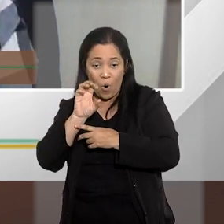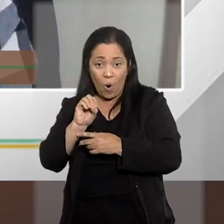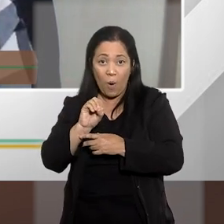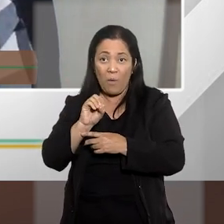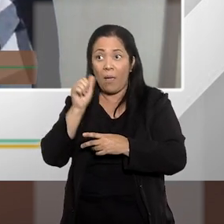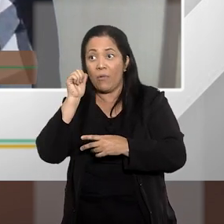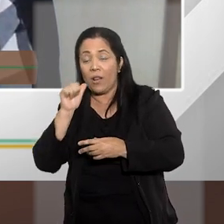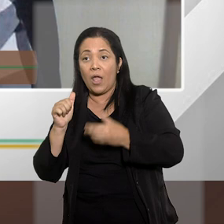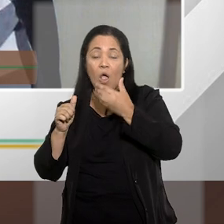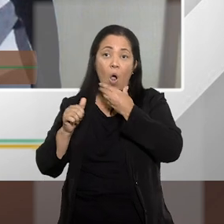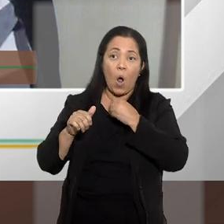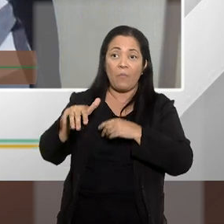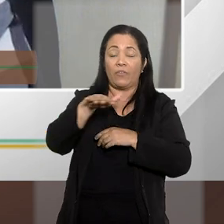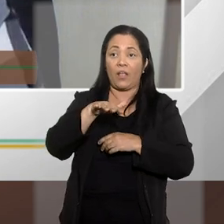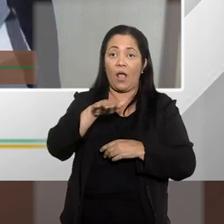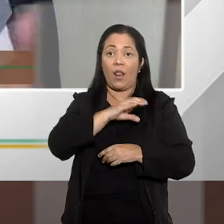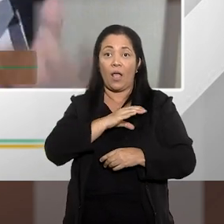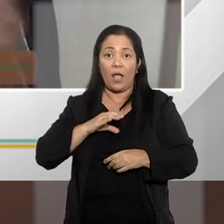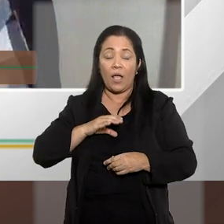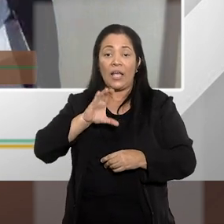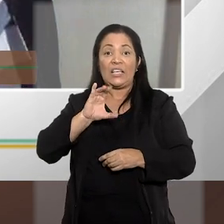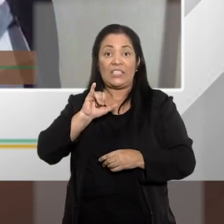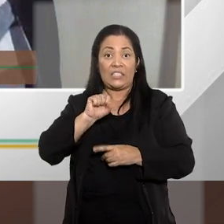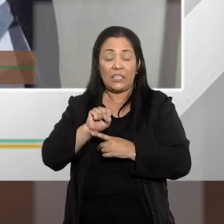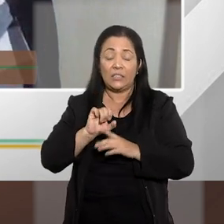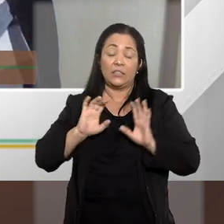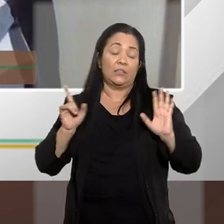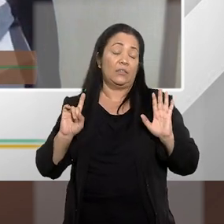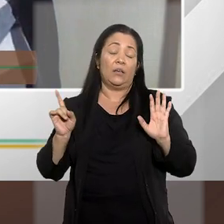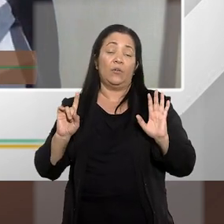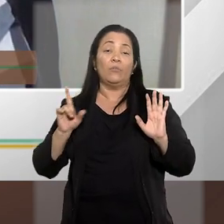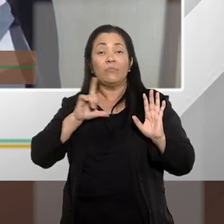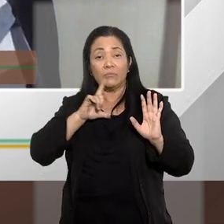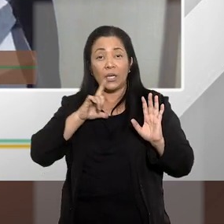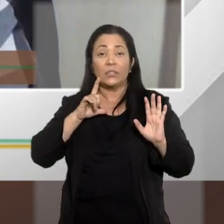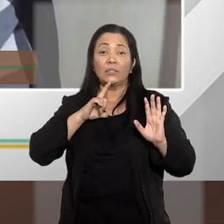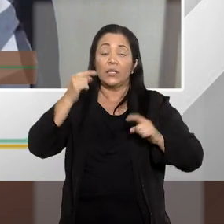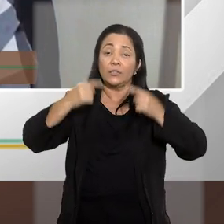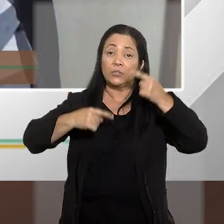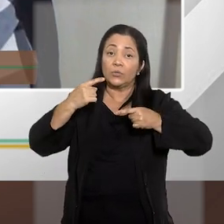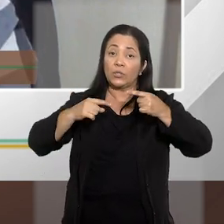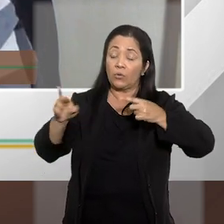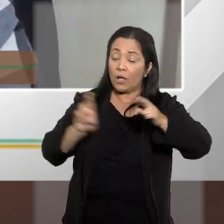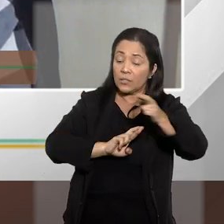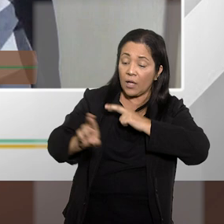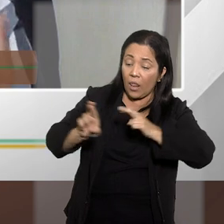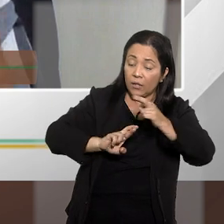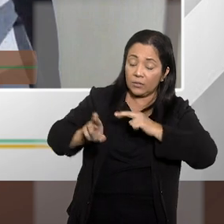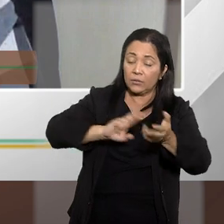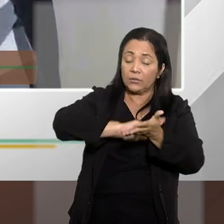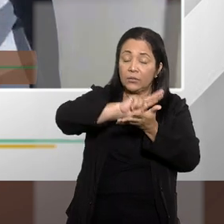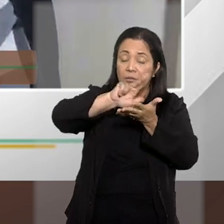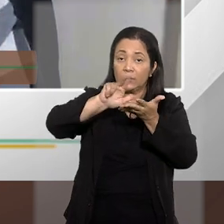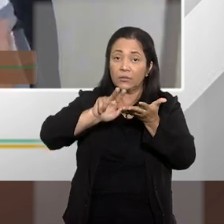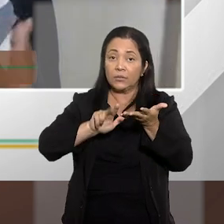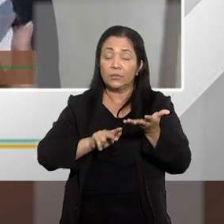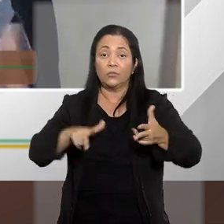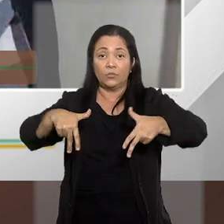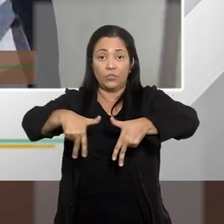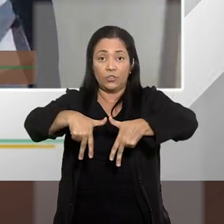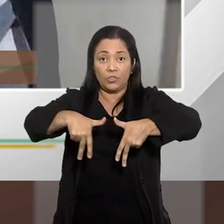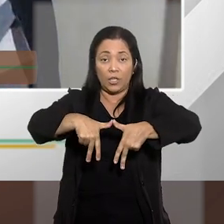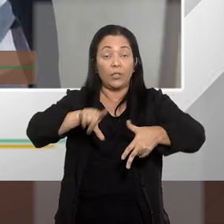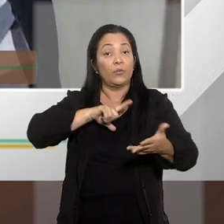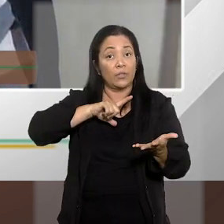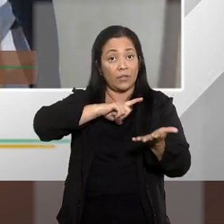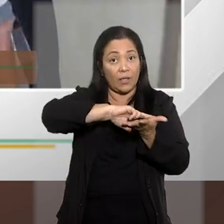cis. Ele fala dessas relações, dessas várias, múltiplas relações com identidade de gênero. Então, você vai ter uma diversidade. E